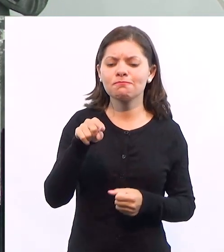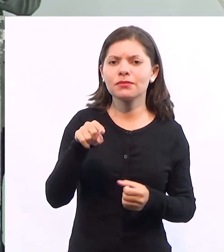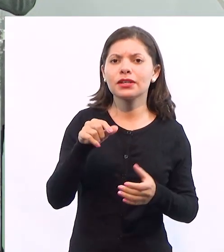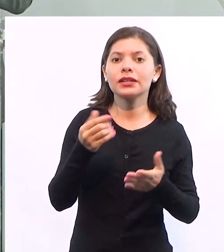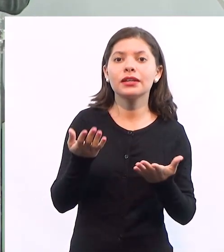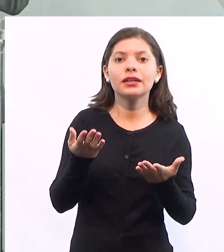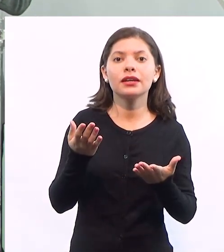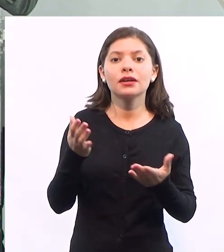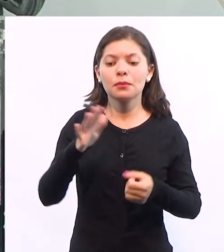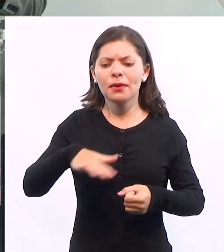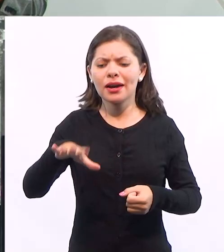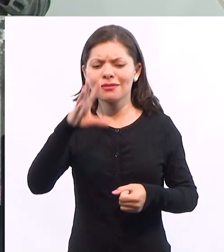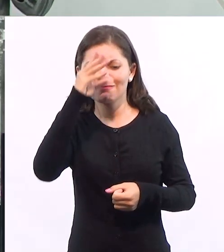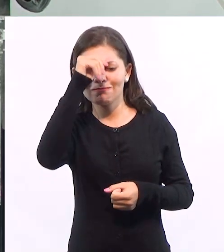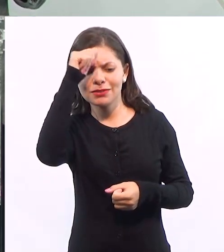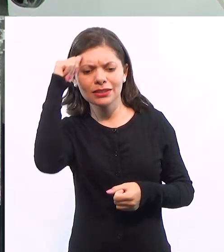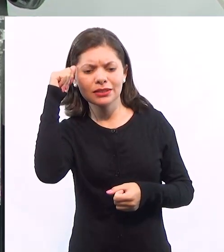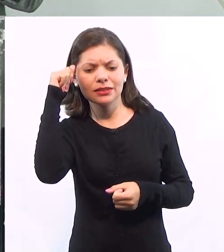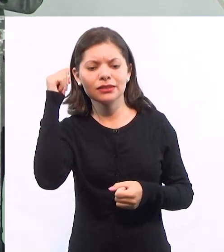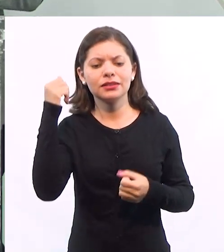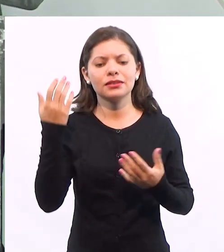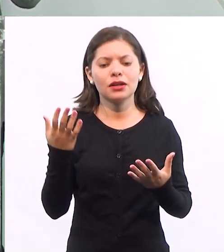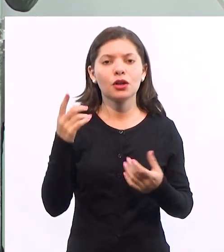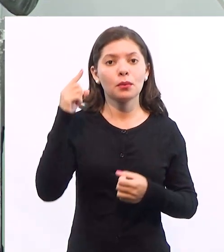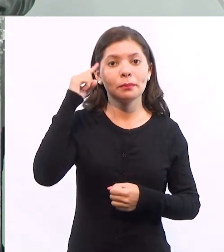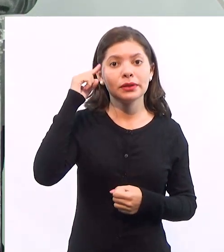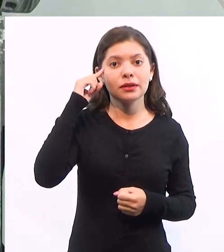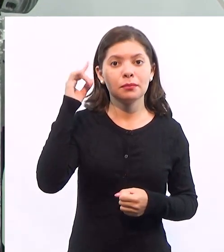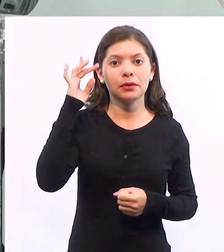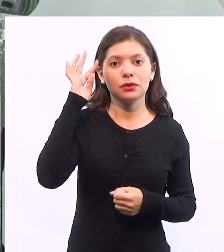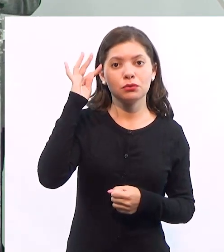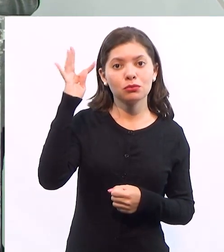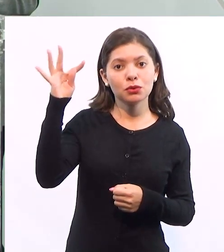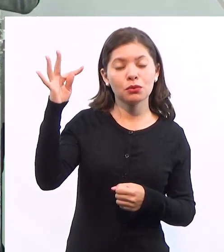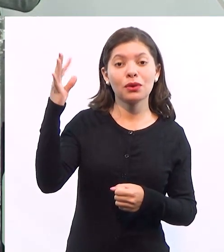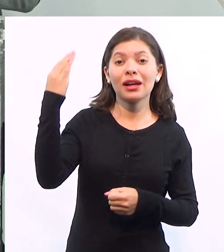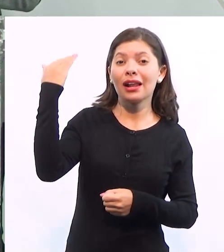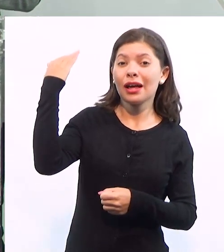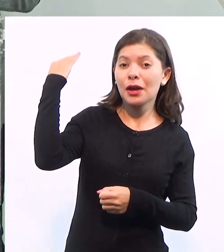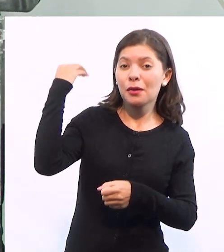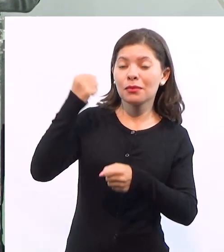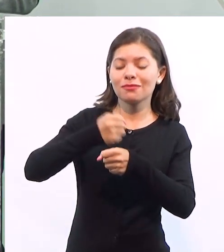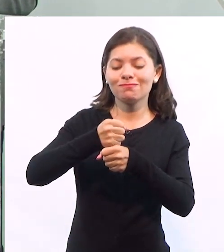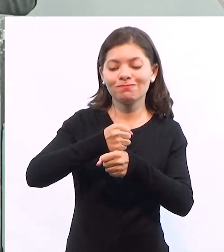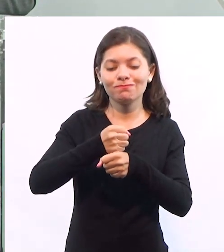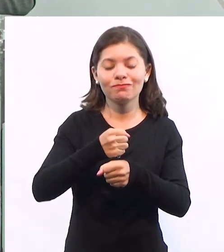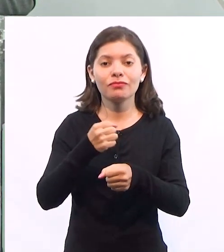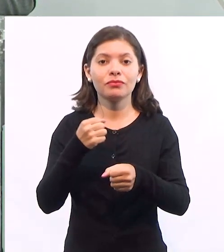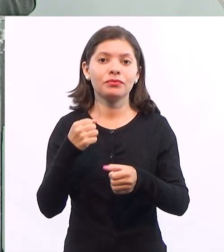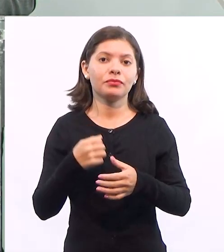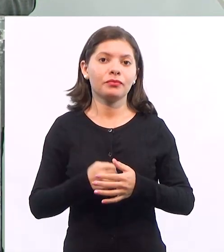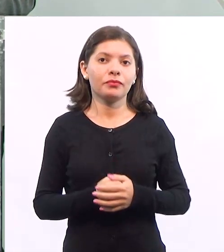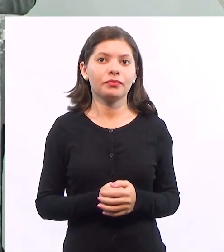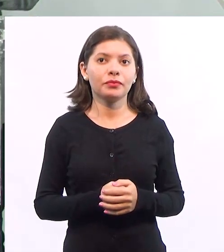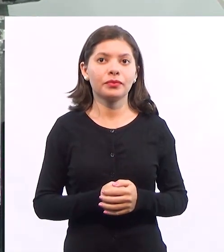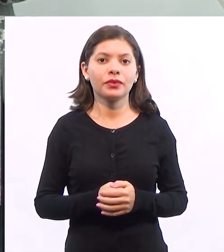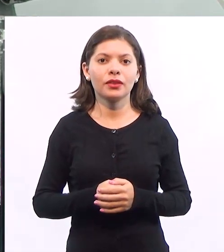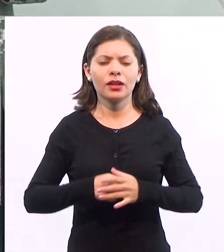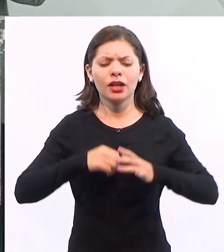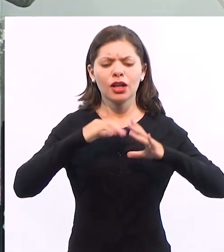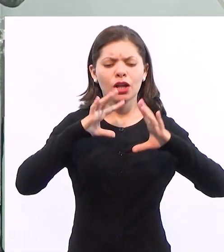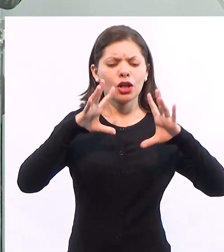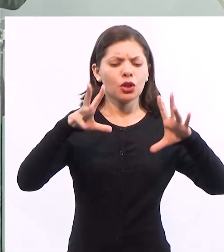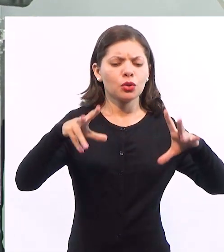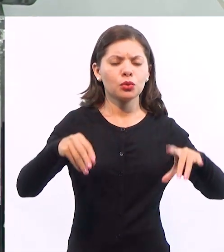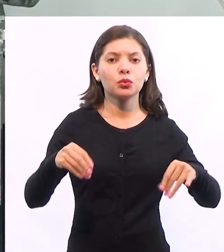sido esquecida naquele pensamento do teórico naquela época. O avanço, né, das organizações como um todo. Então isso